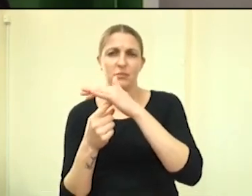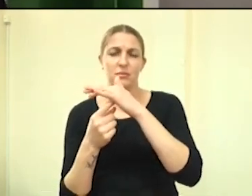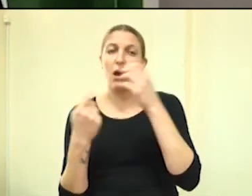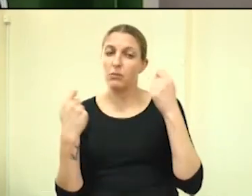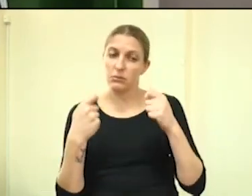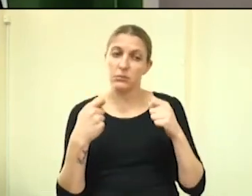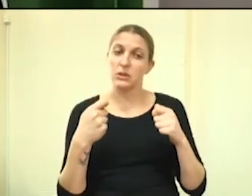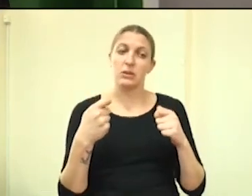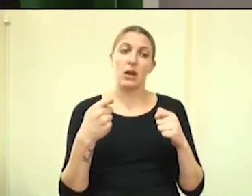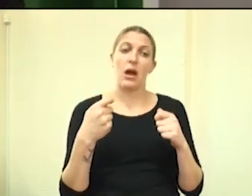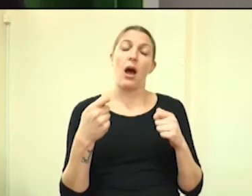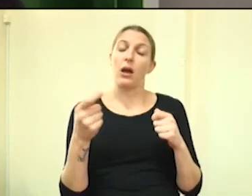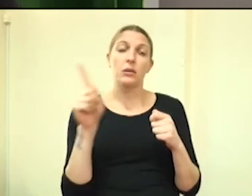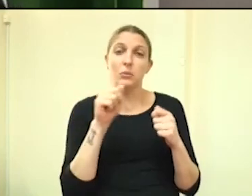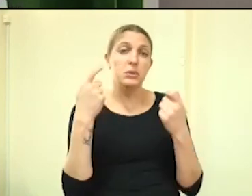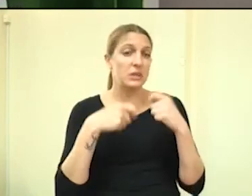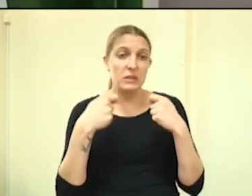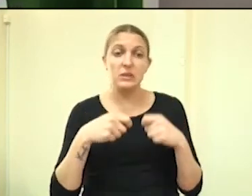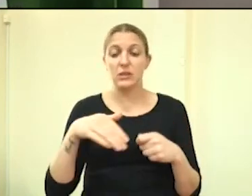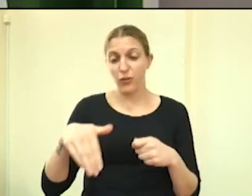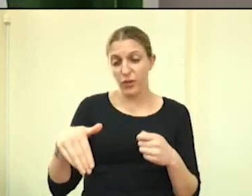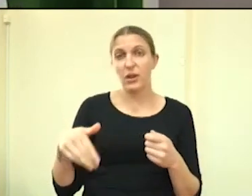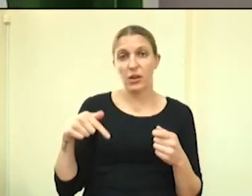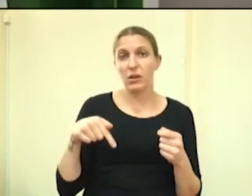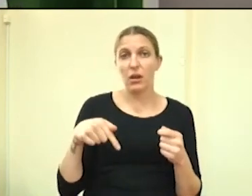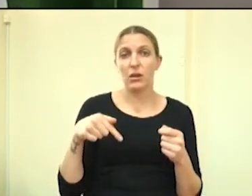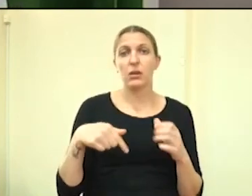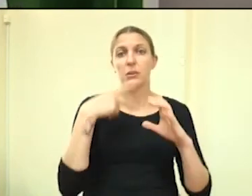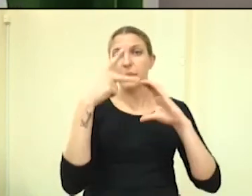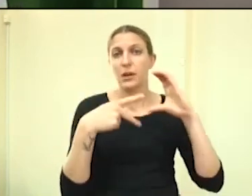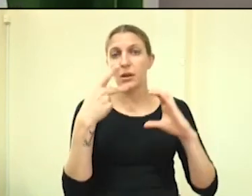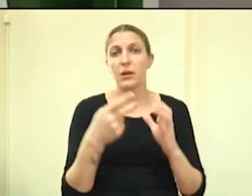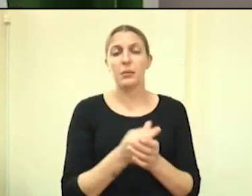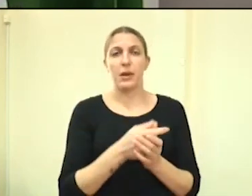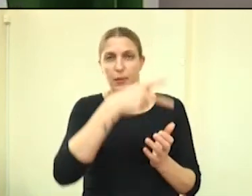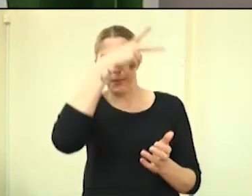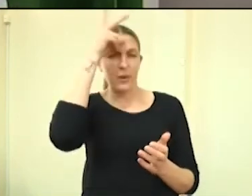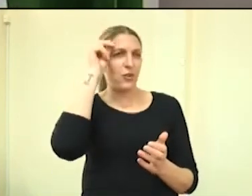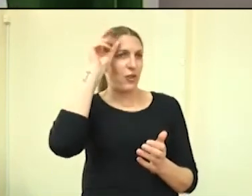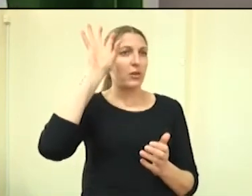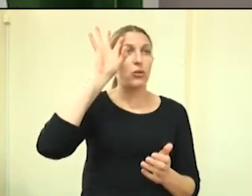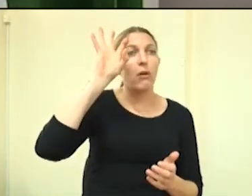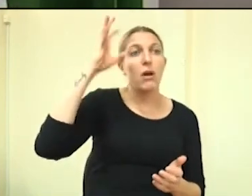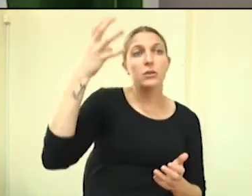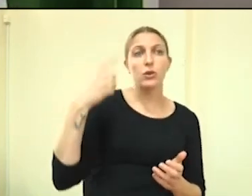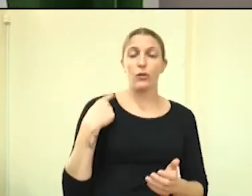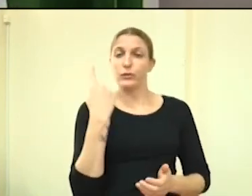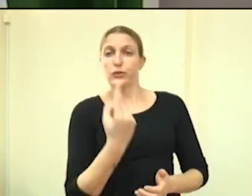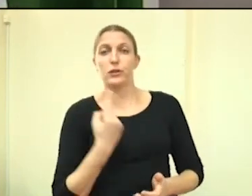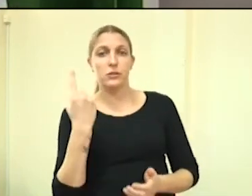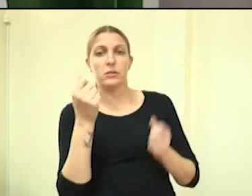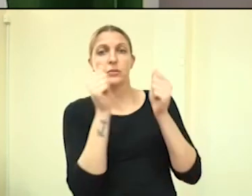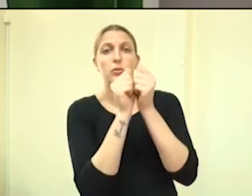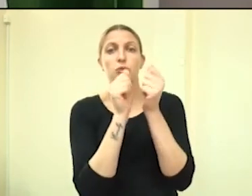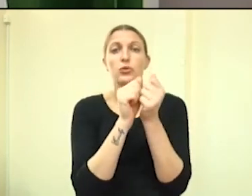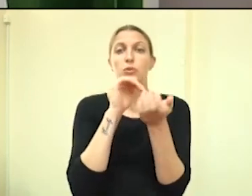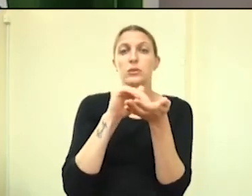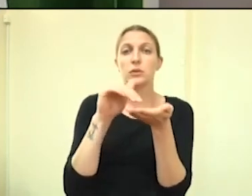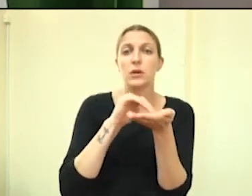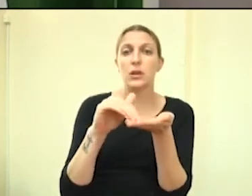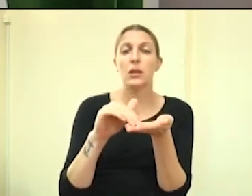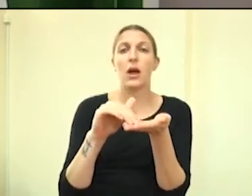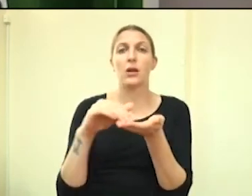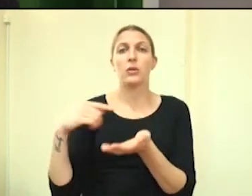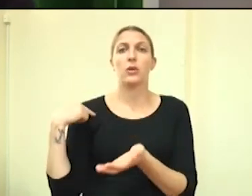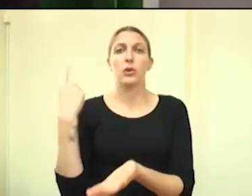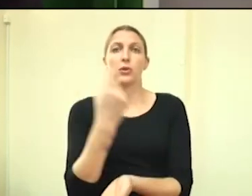essa casa, daí não. Daí o prefeito, como a sua autoritário, ele decide lá em quatro paredes com o secretário, e a gente só fica sabendo